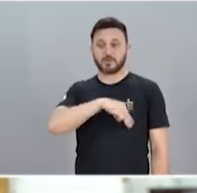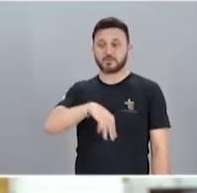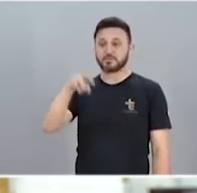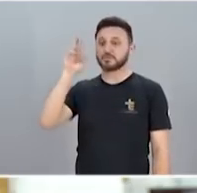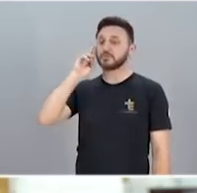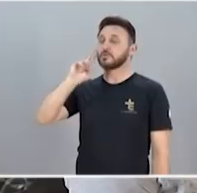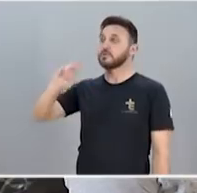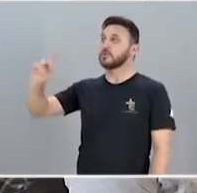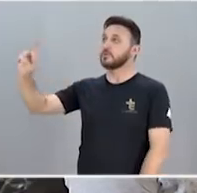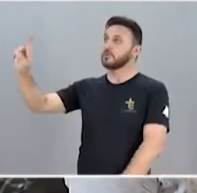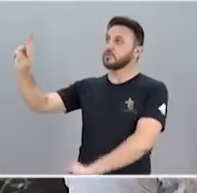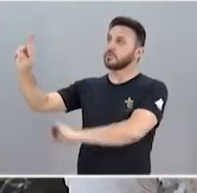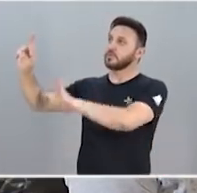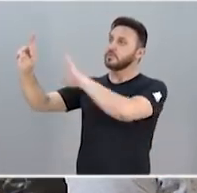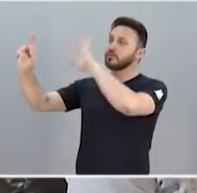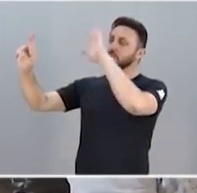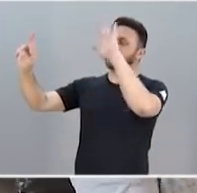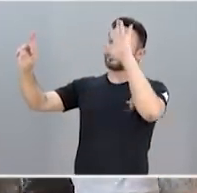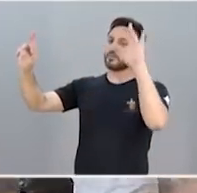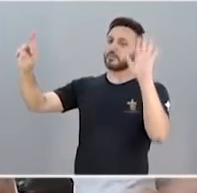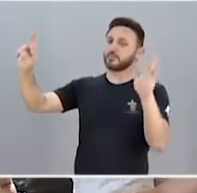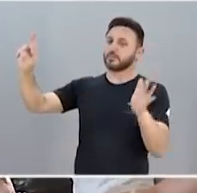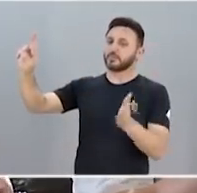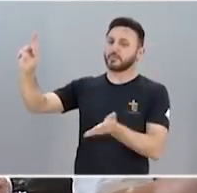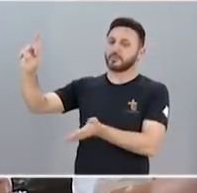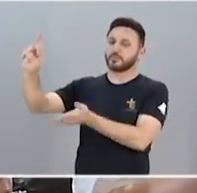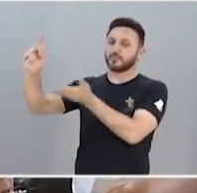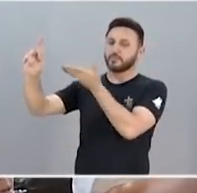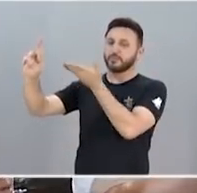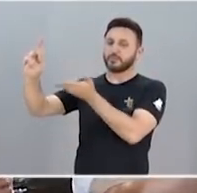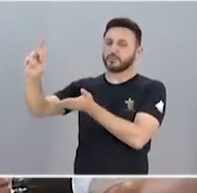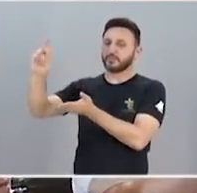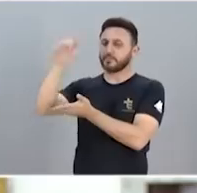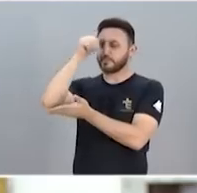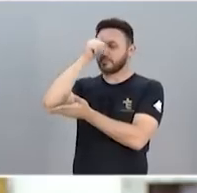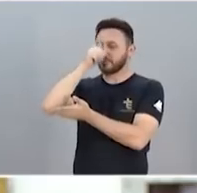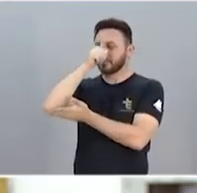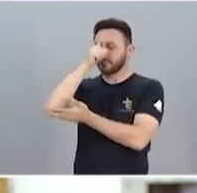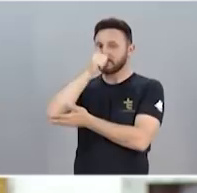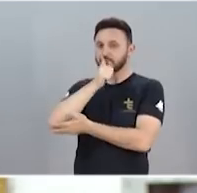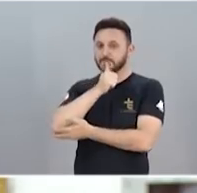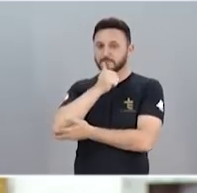Mateus. Glória a vós, Senhor.